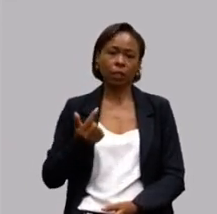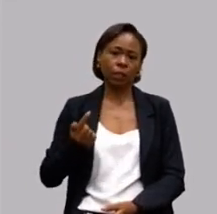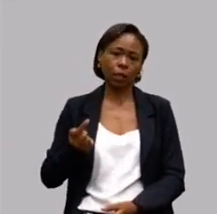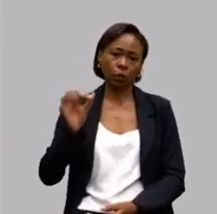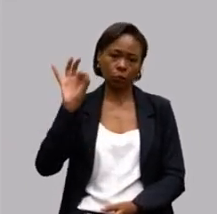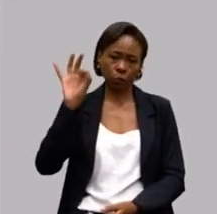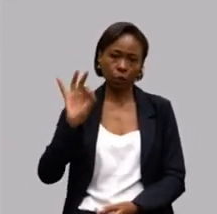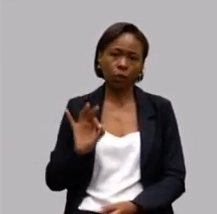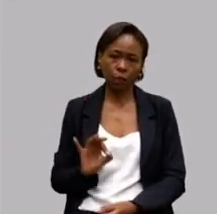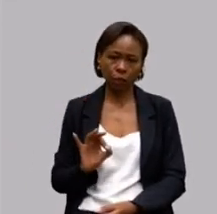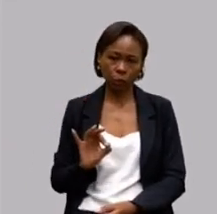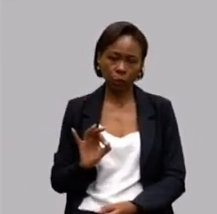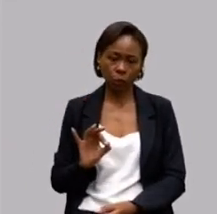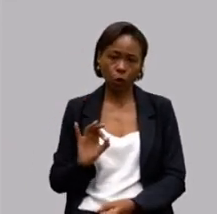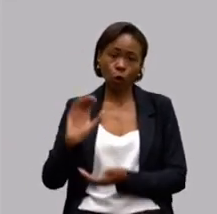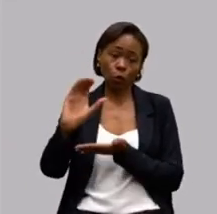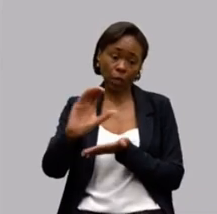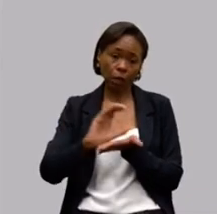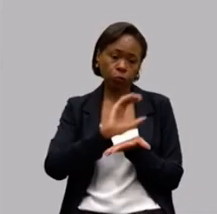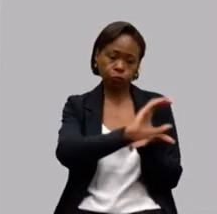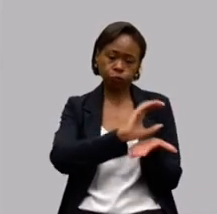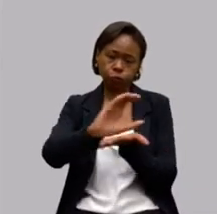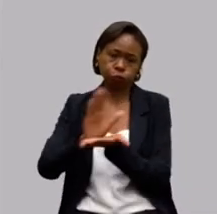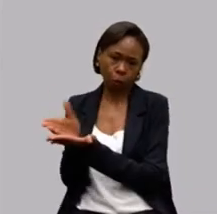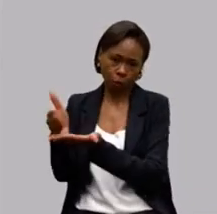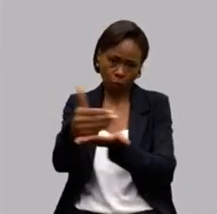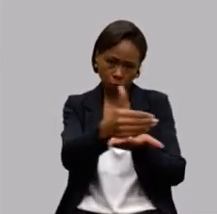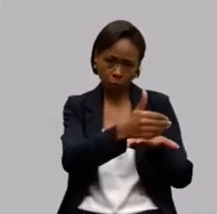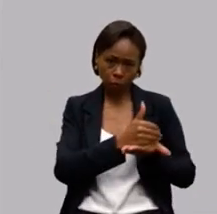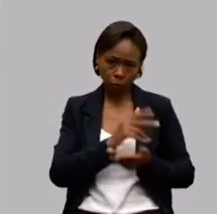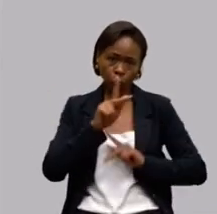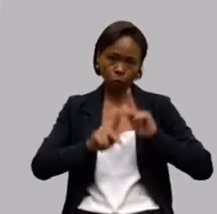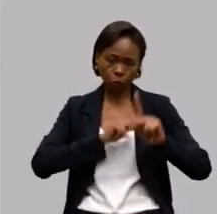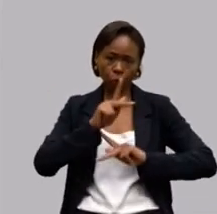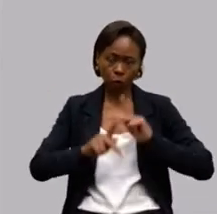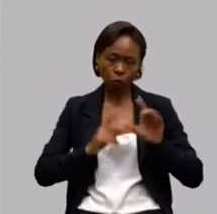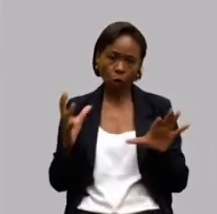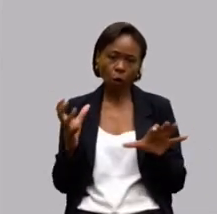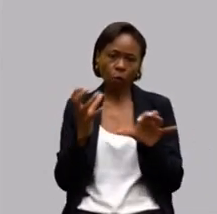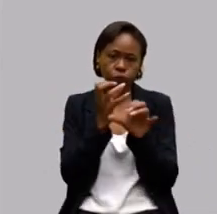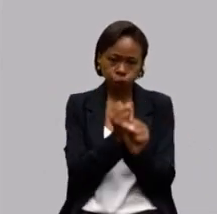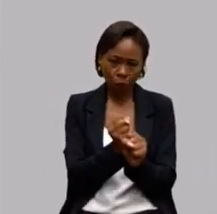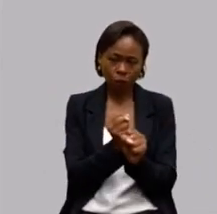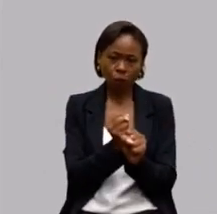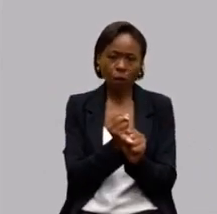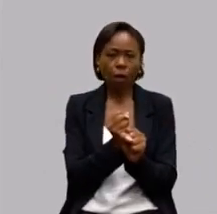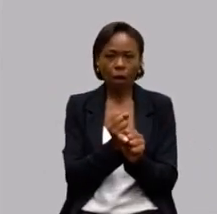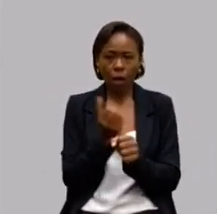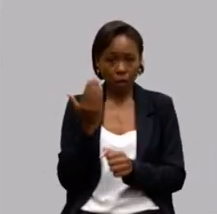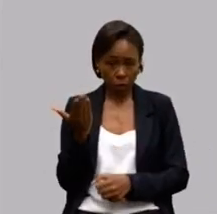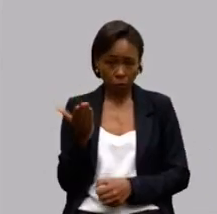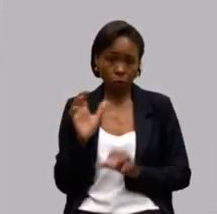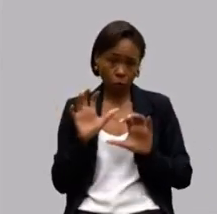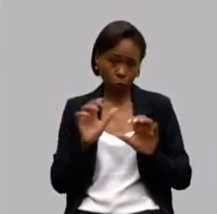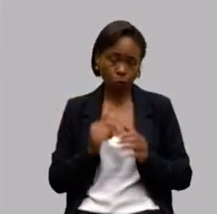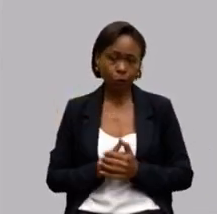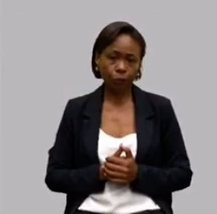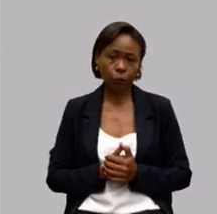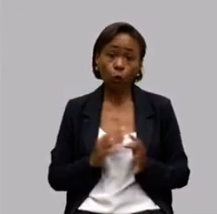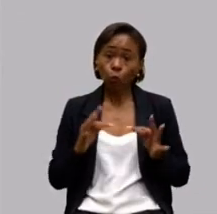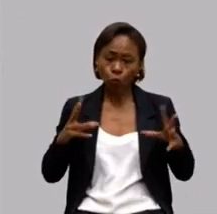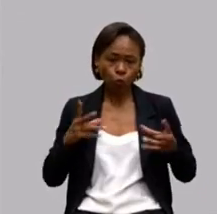2,67% do que ele arrecada da população. Né? A receita corrente líquida, grosseiramente, é isso. Tudo que nós